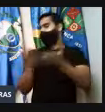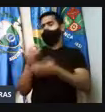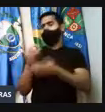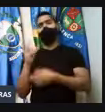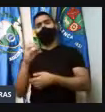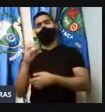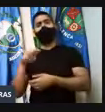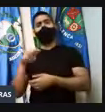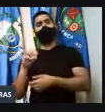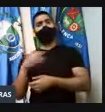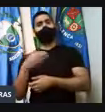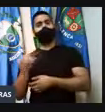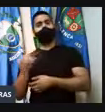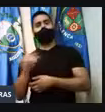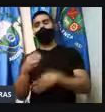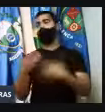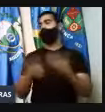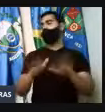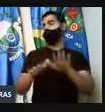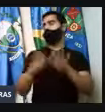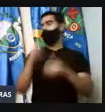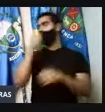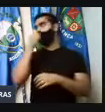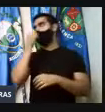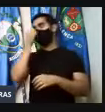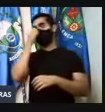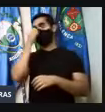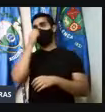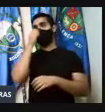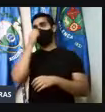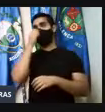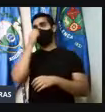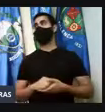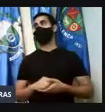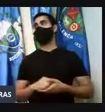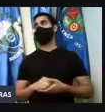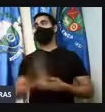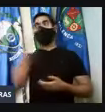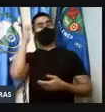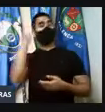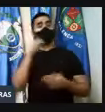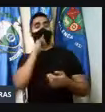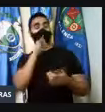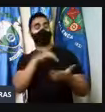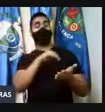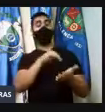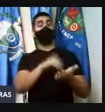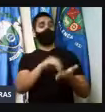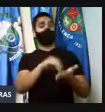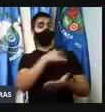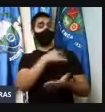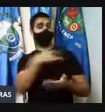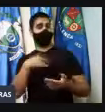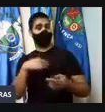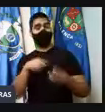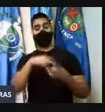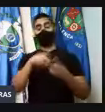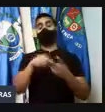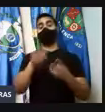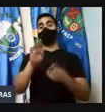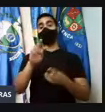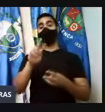plenário decidir. Eu vejo que a secretária de saúde e o Tiago José, o diretor